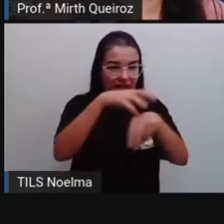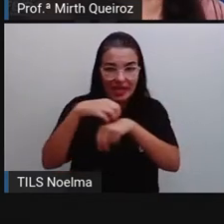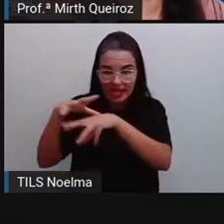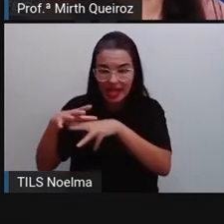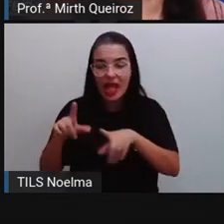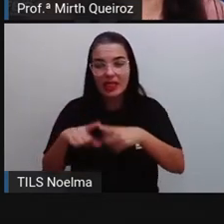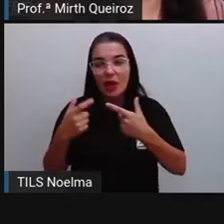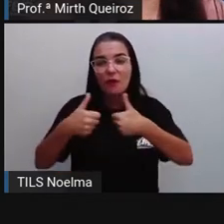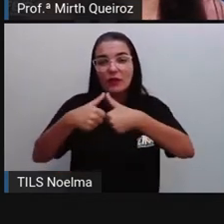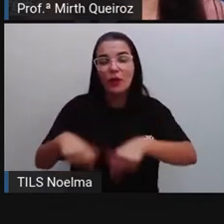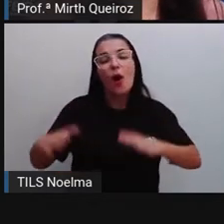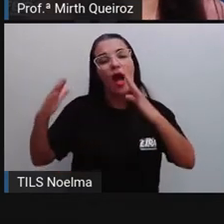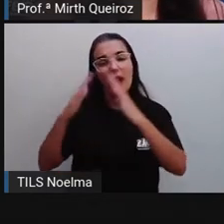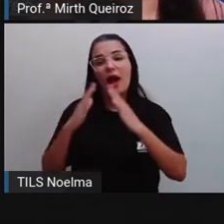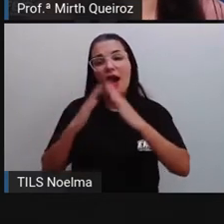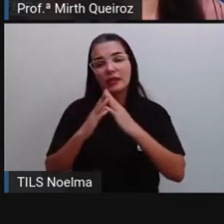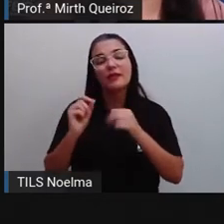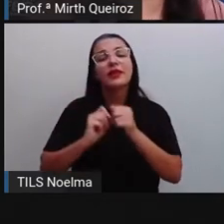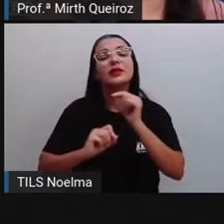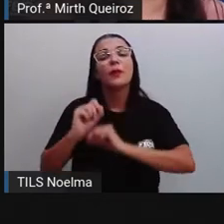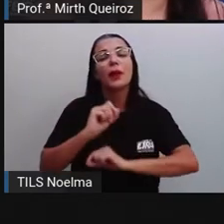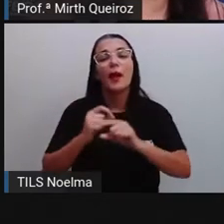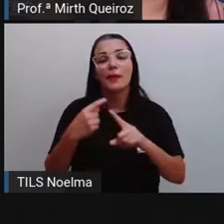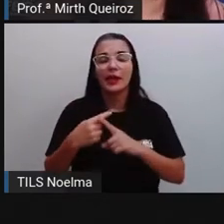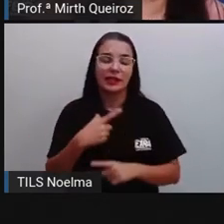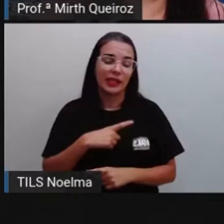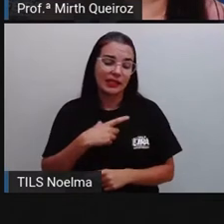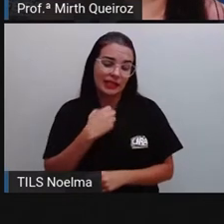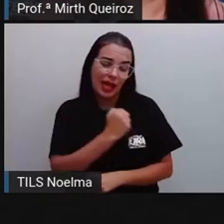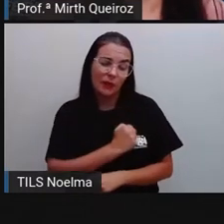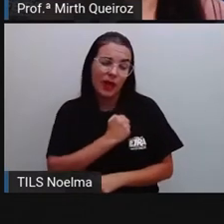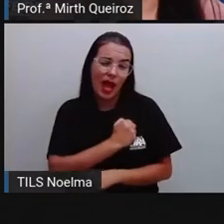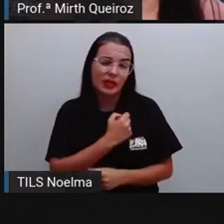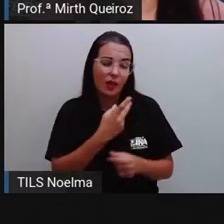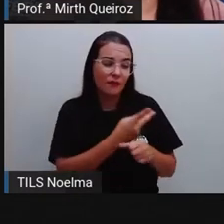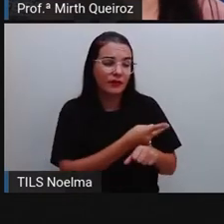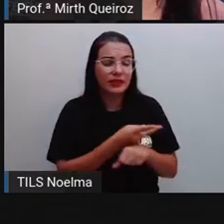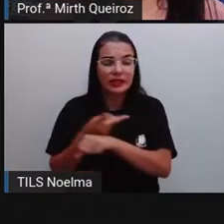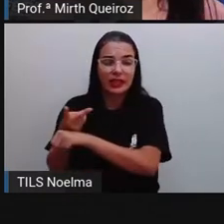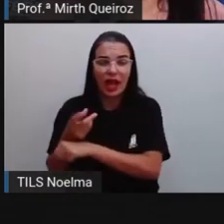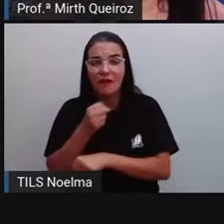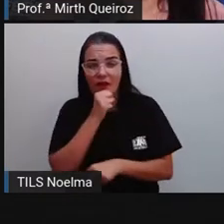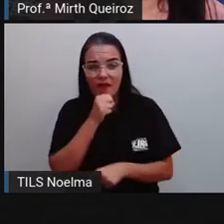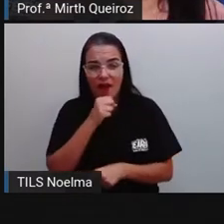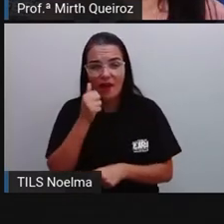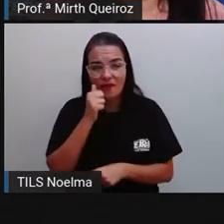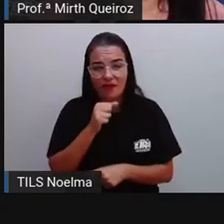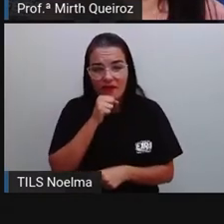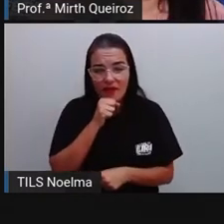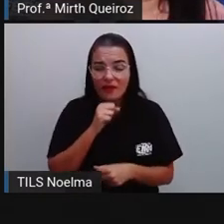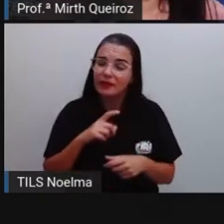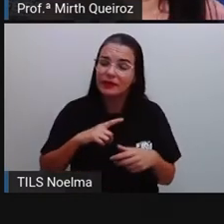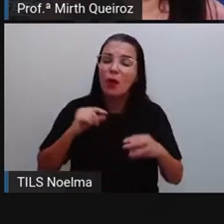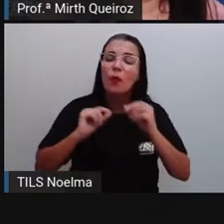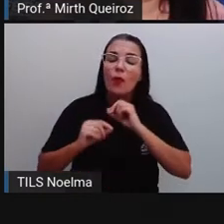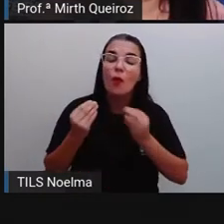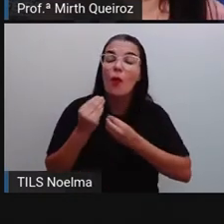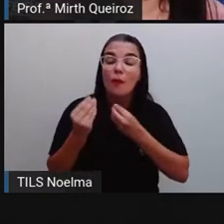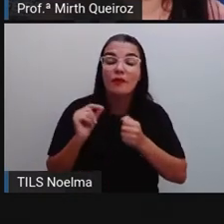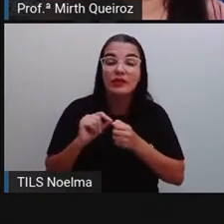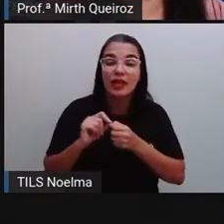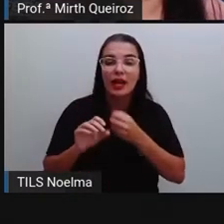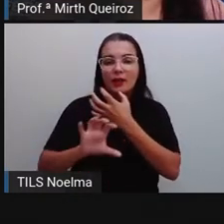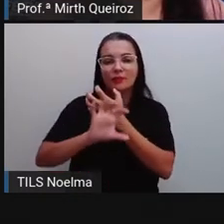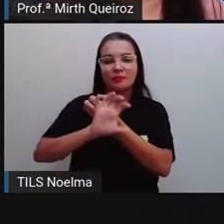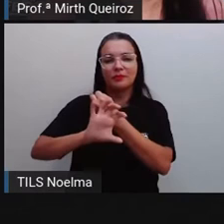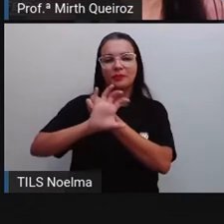não podíamos, né? Devido à situação, visitar os nossos avós, mas tinha como a gente se comunicar com eles, né?